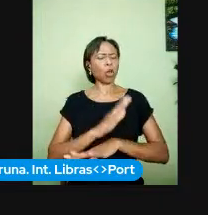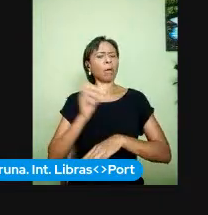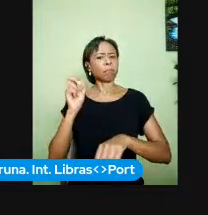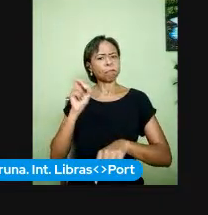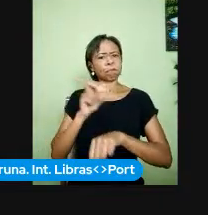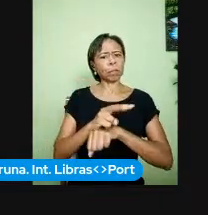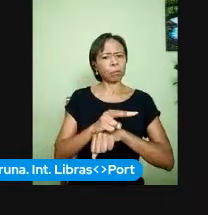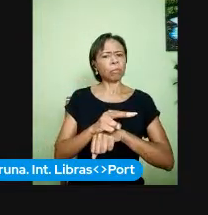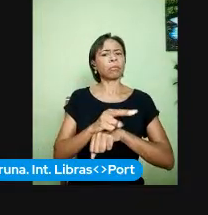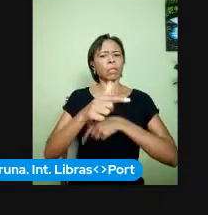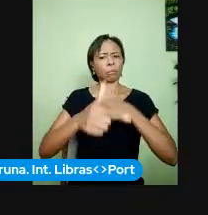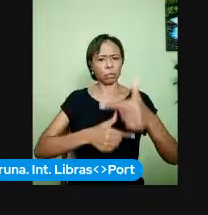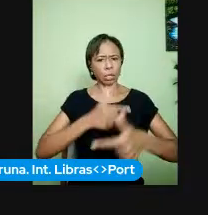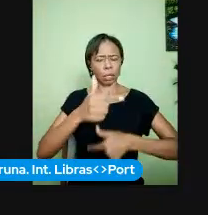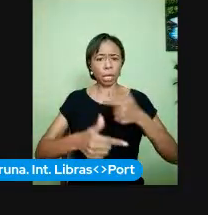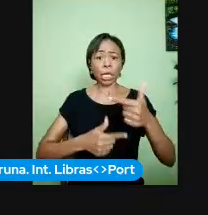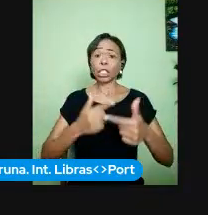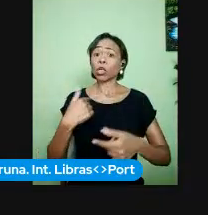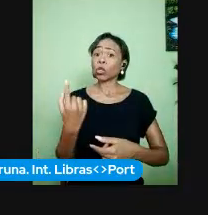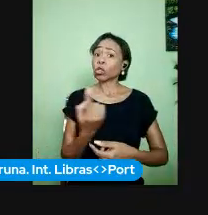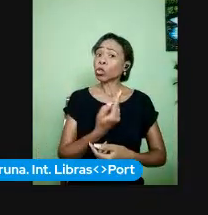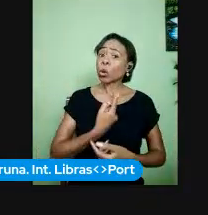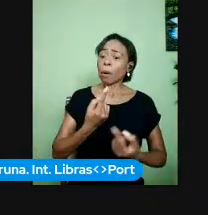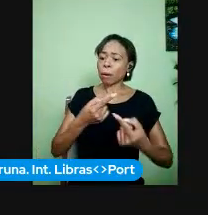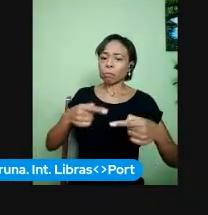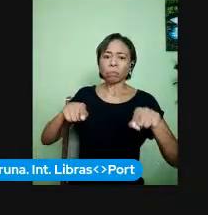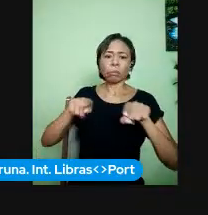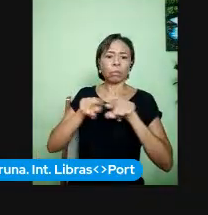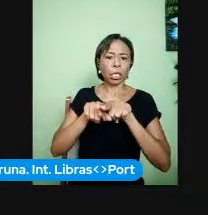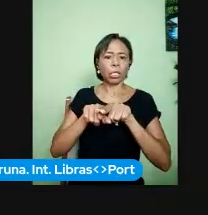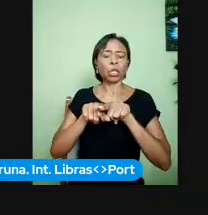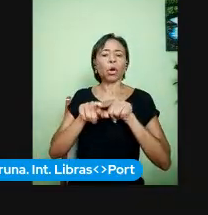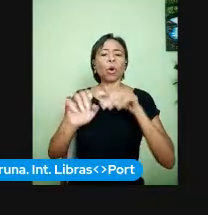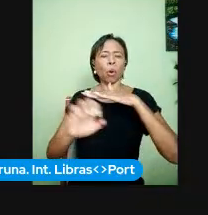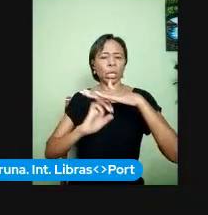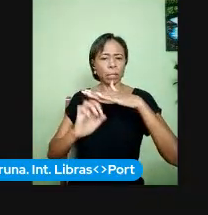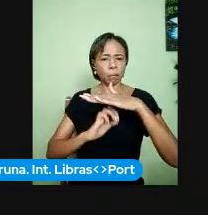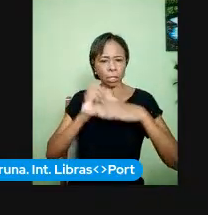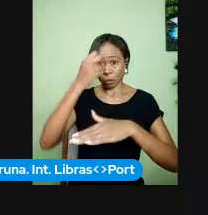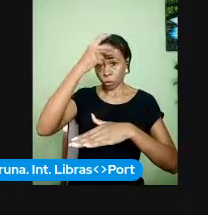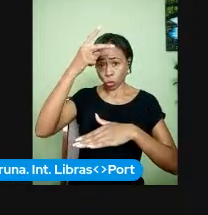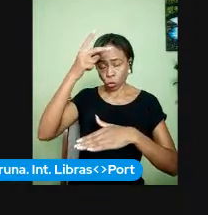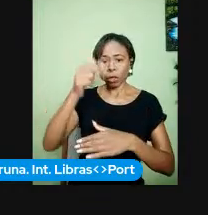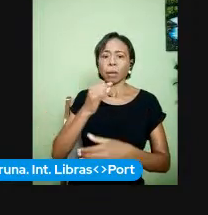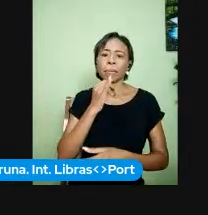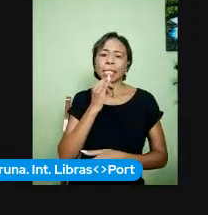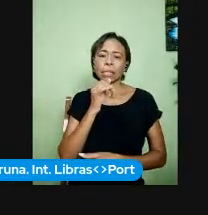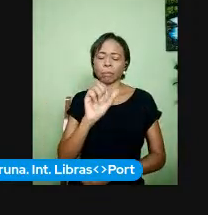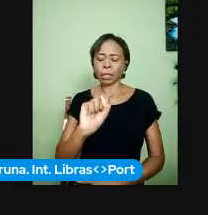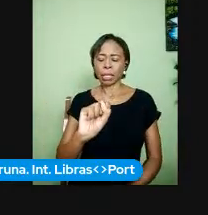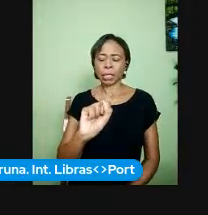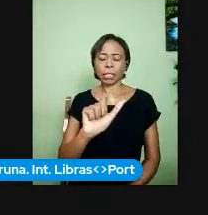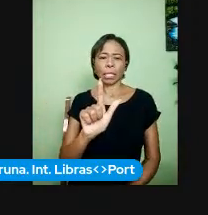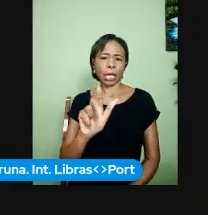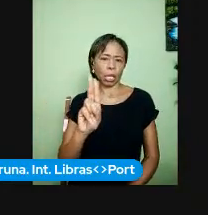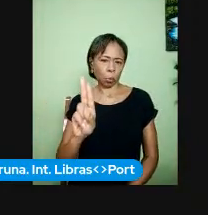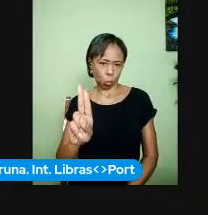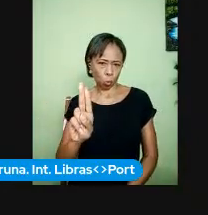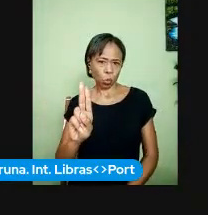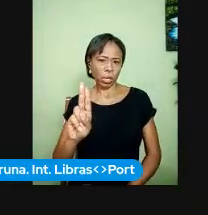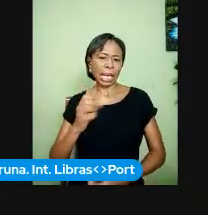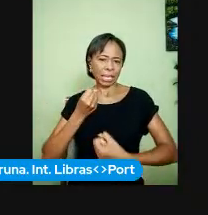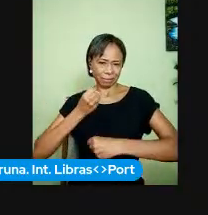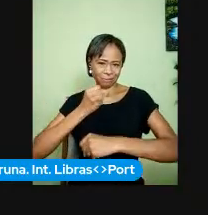algumas empreiteiras da prefeitura. A própria SLU já indicou, a Serviço de Limpeza Urbana da prefeitura, né?